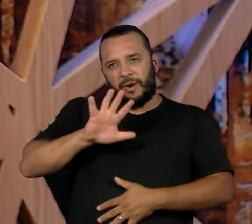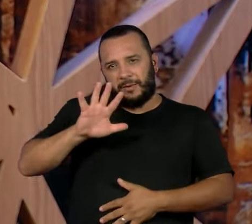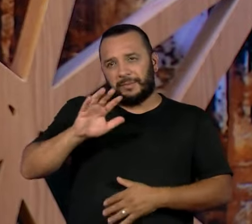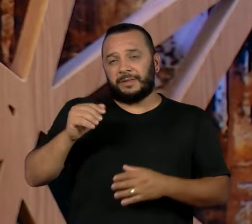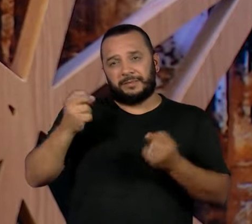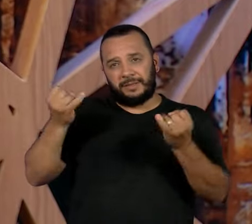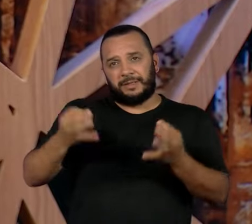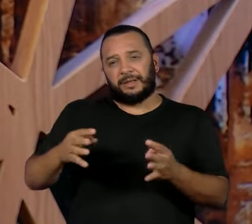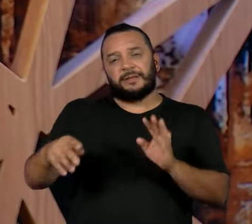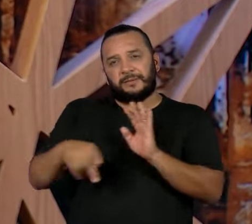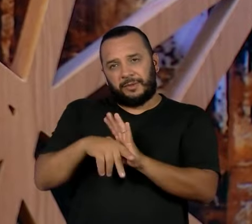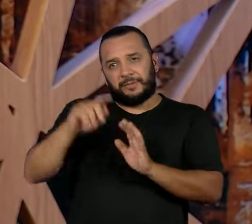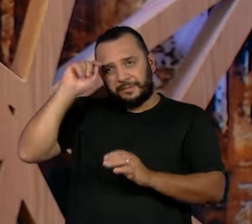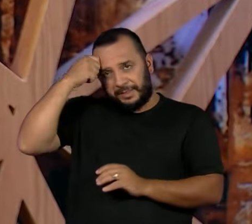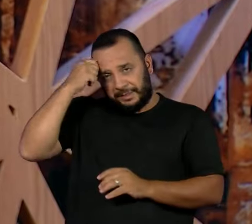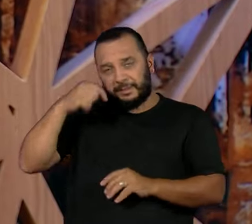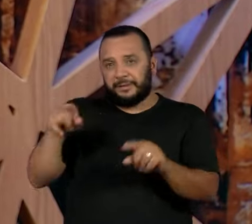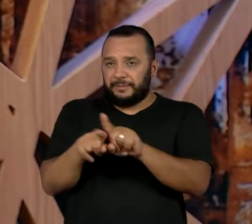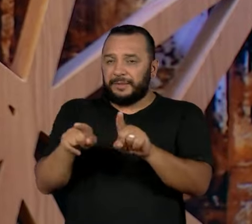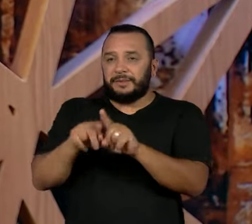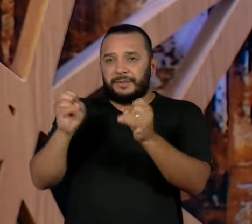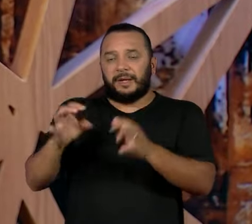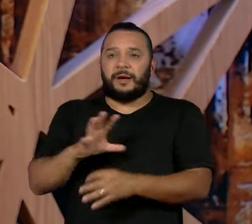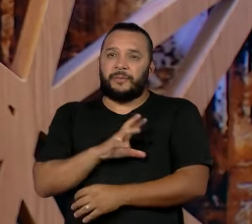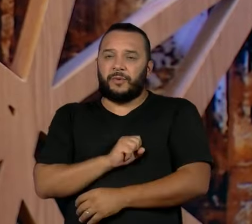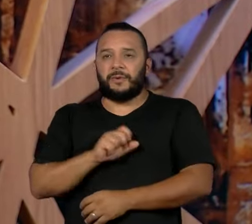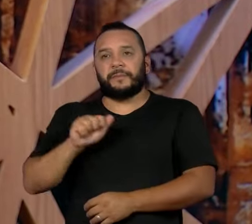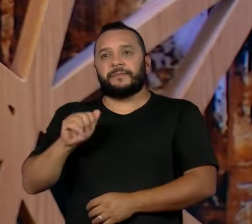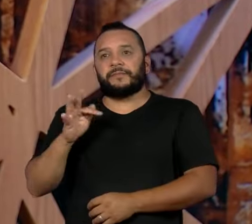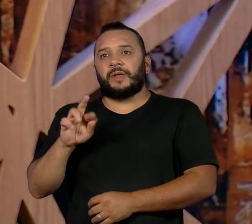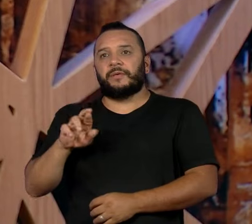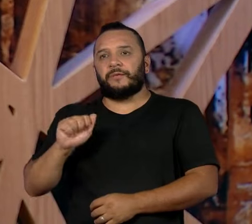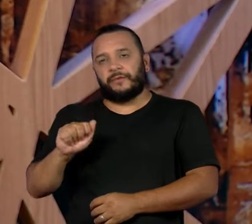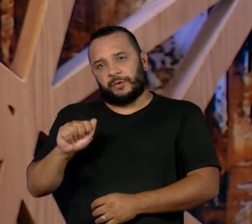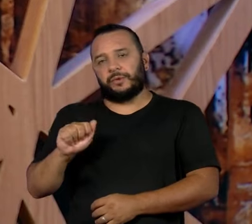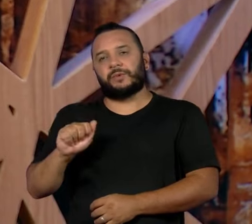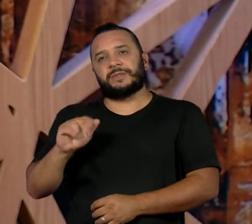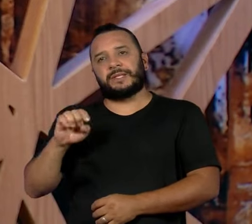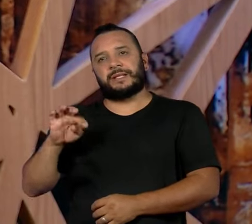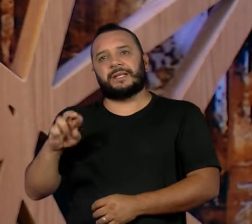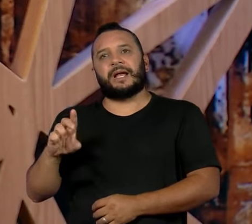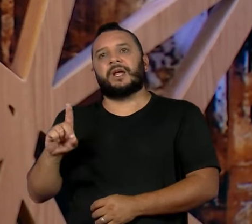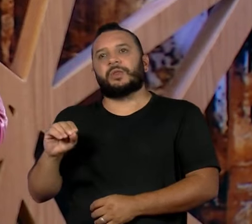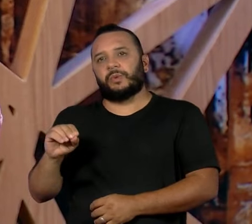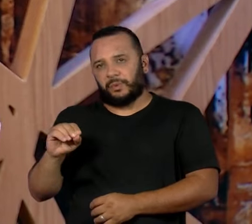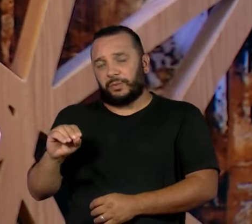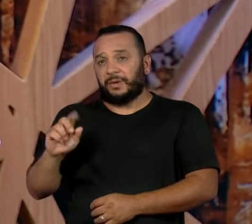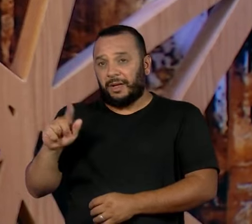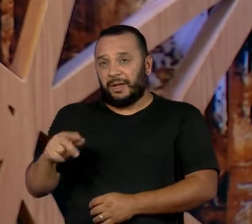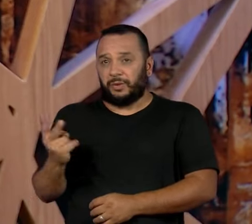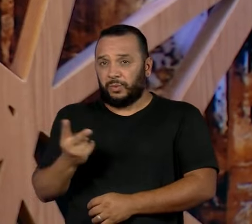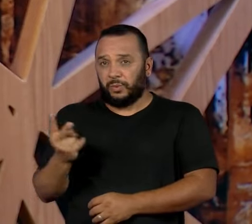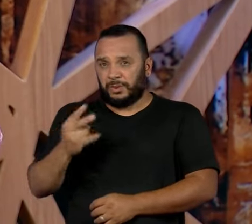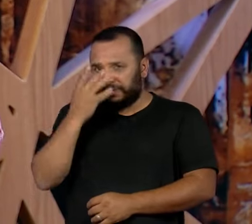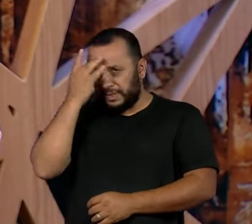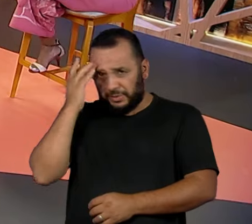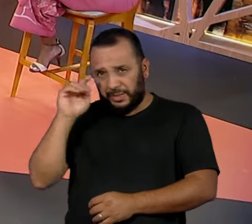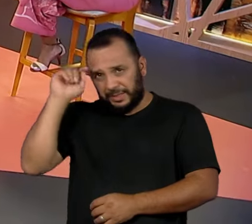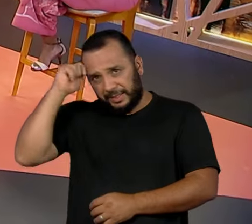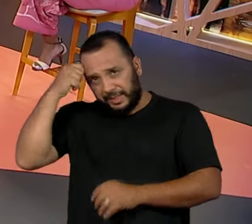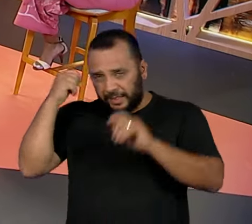amor afrocentrado, e aí eu queria trazer uma coisa que eu sempre trago. Amor afrocentrado não é necessariamente um amor entre duas pessoas pretas.